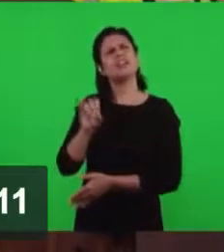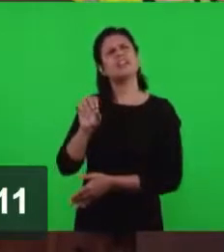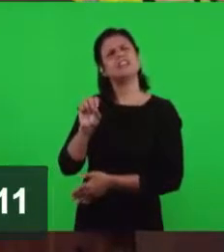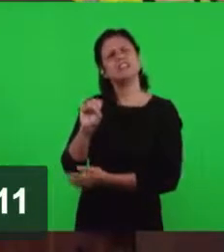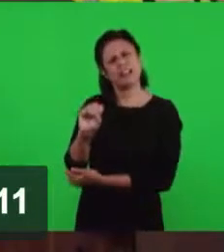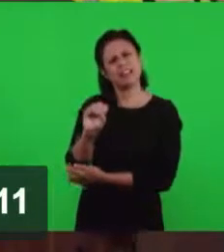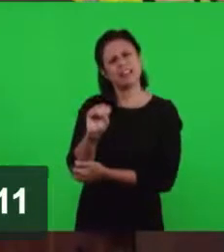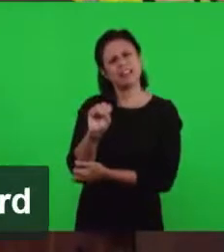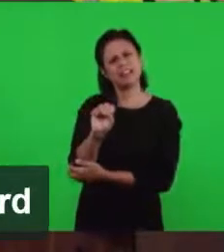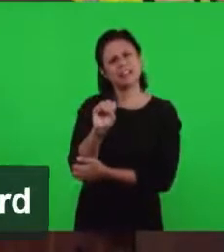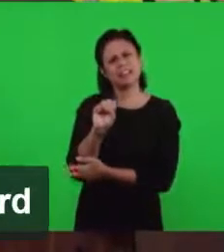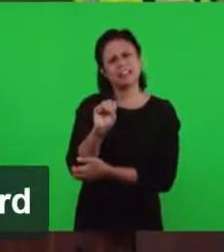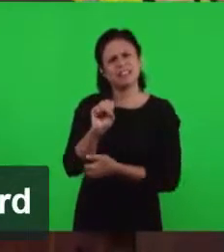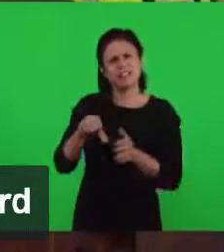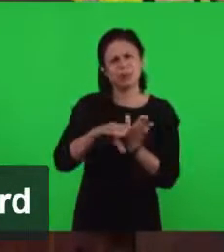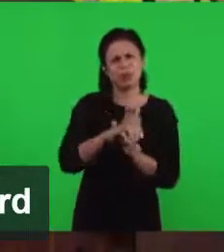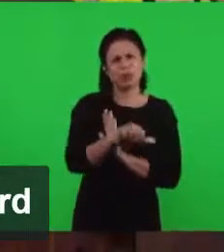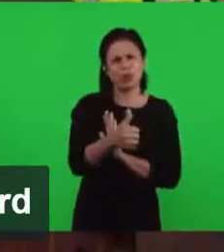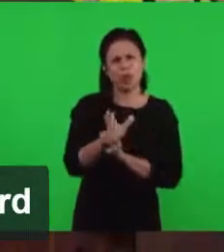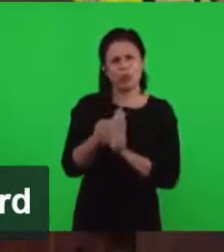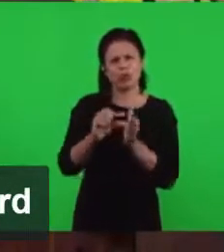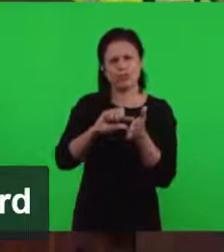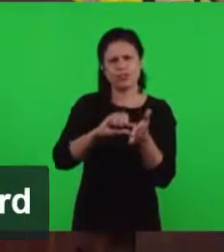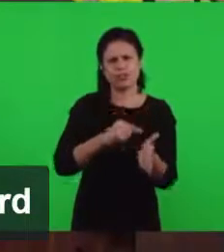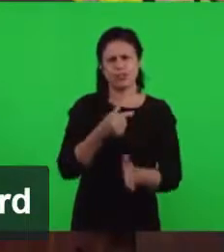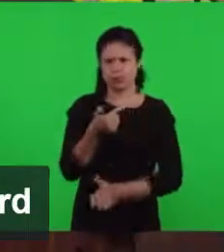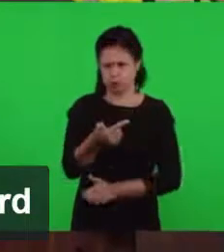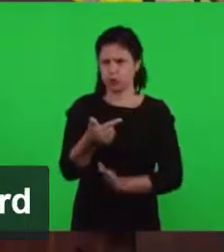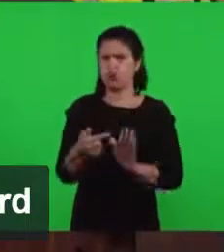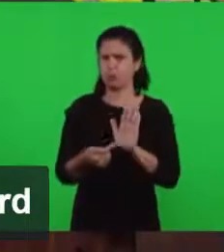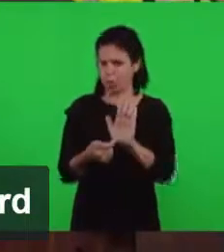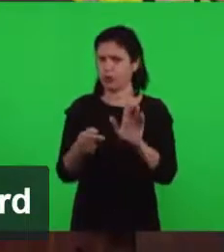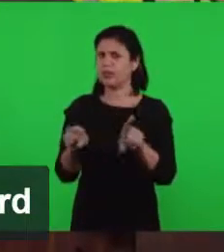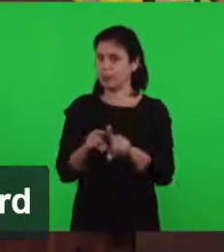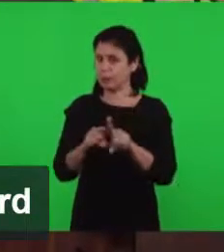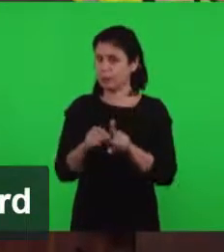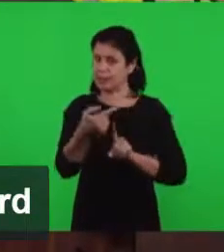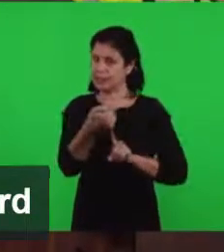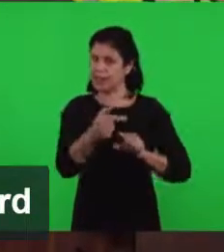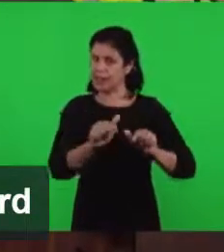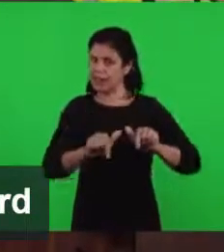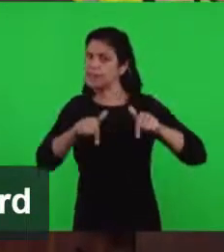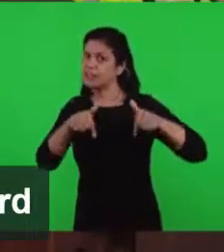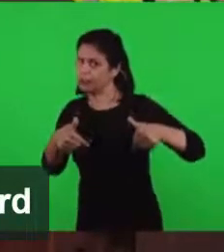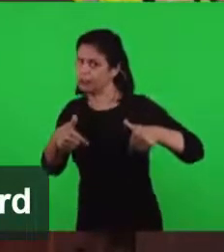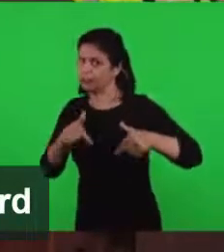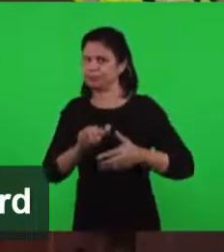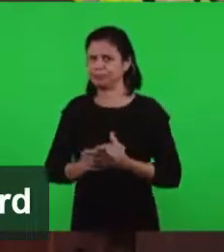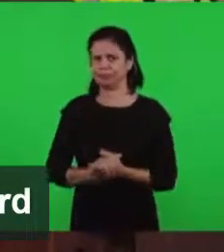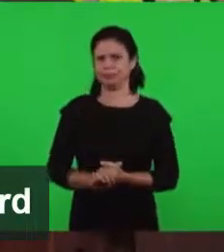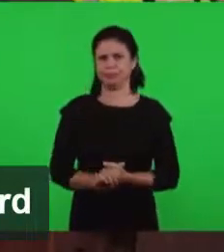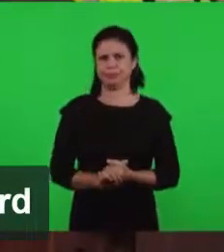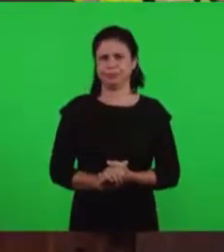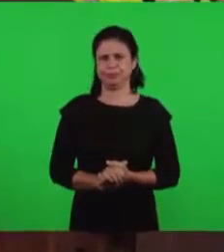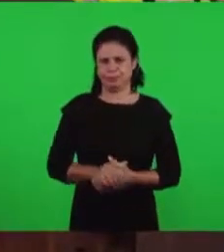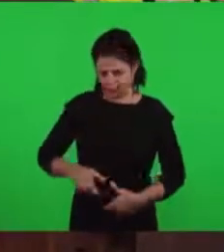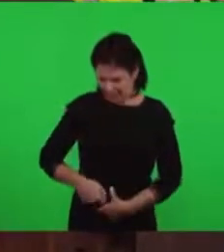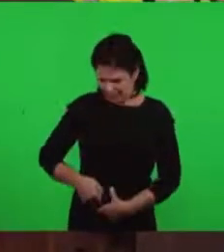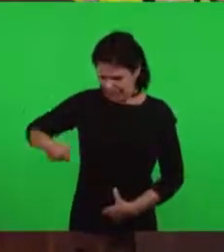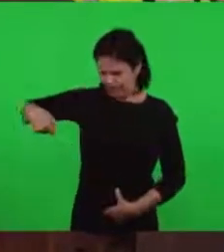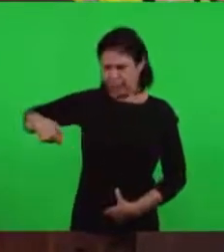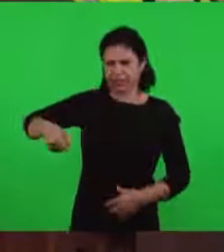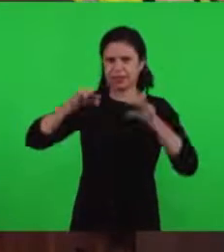11 de março dois de onde saía uma agudas paga o